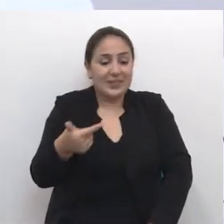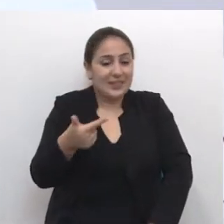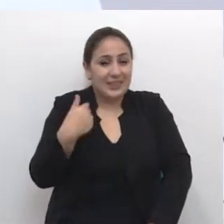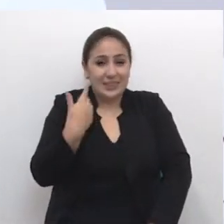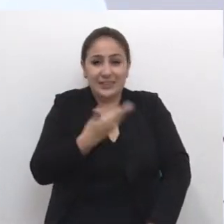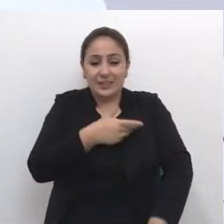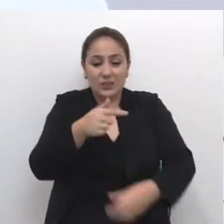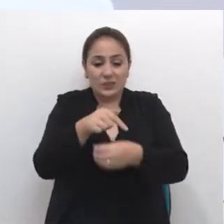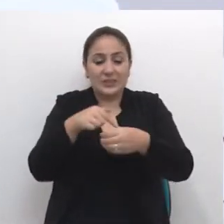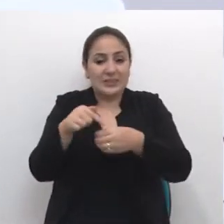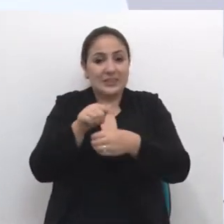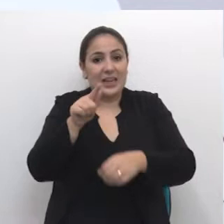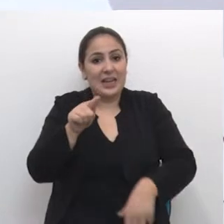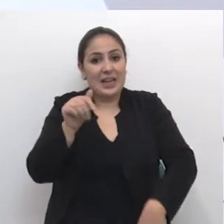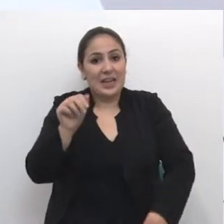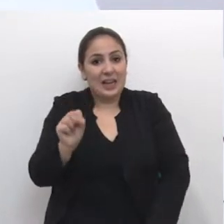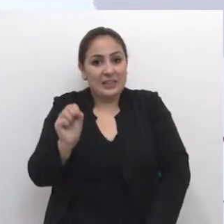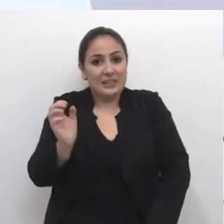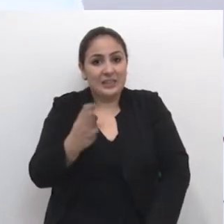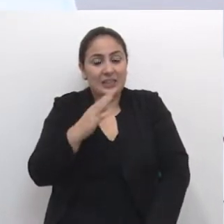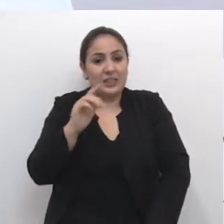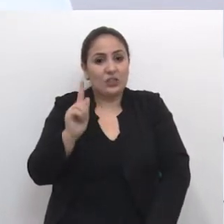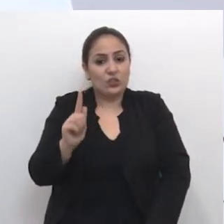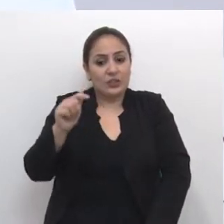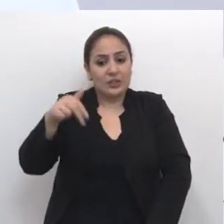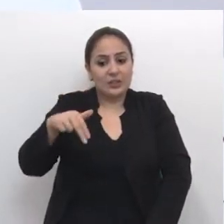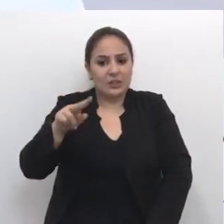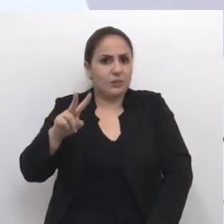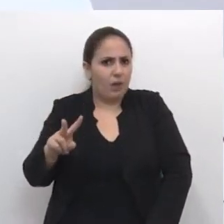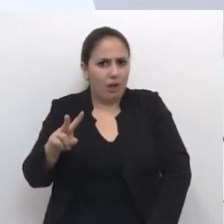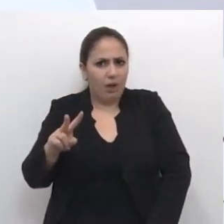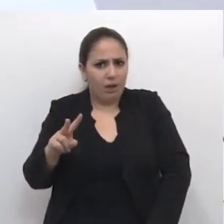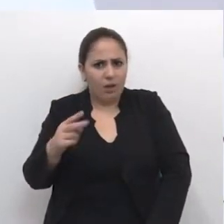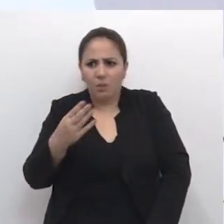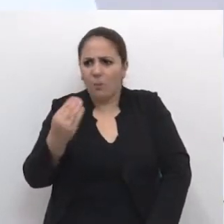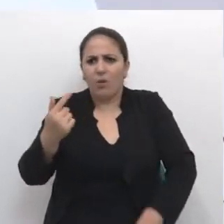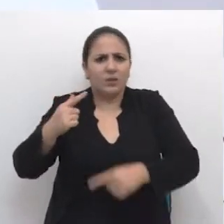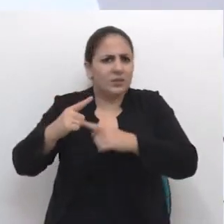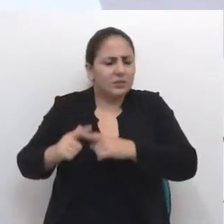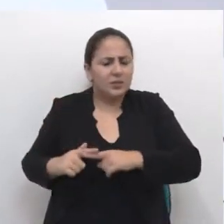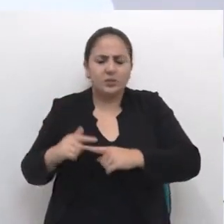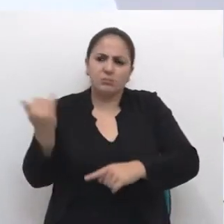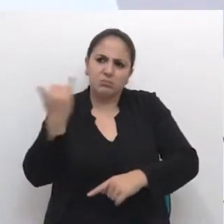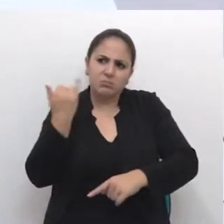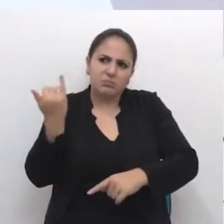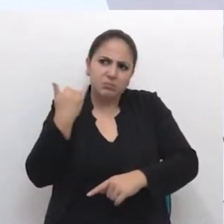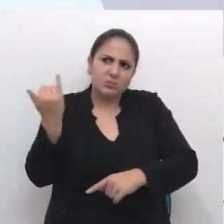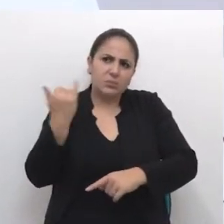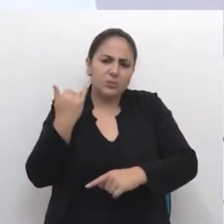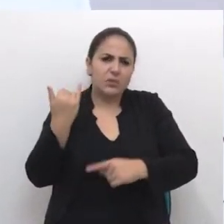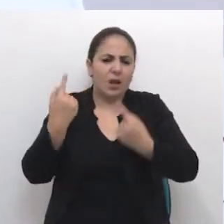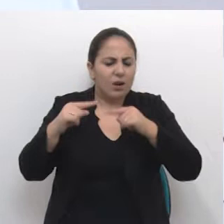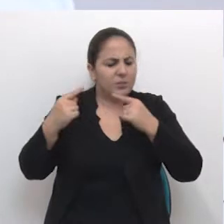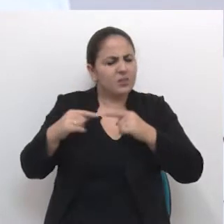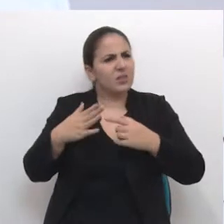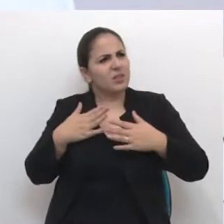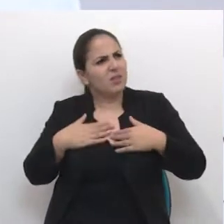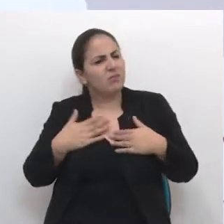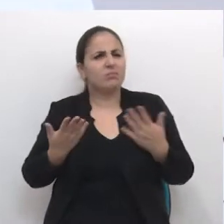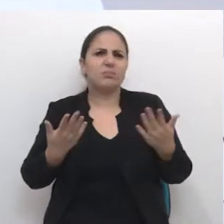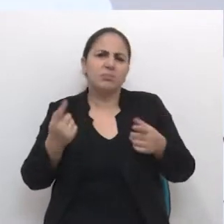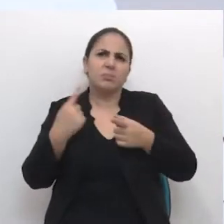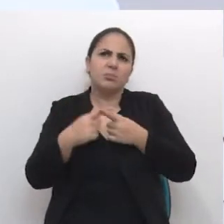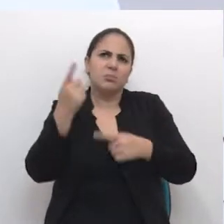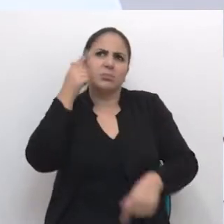cidade o gás GNV. E muitas vezes eu fui ouvindo essas reclamações e me perguntando